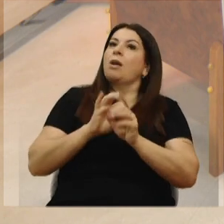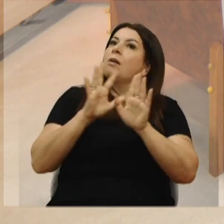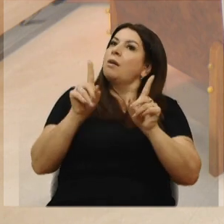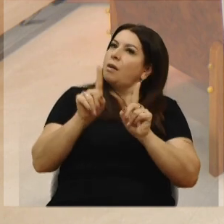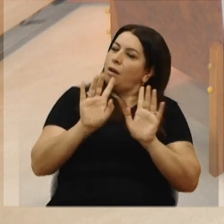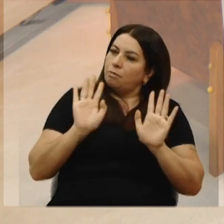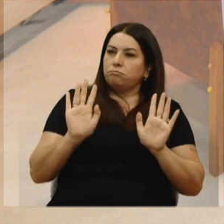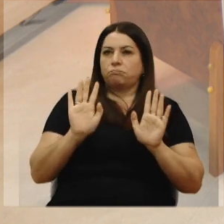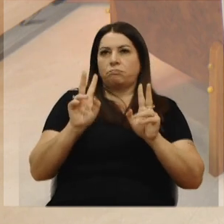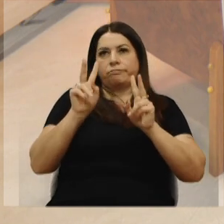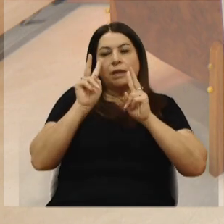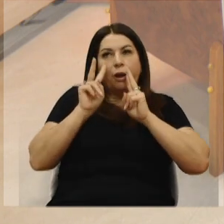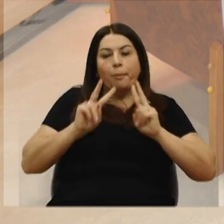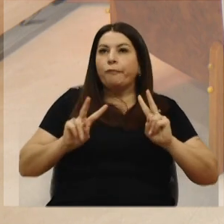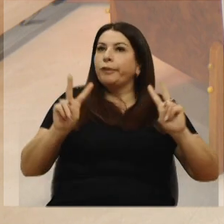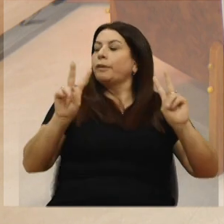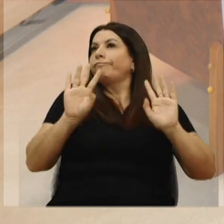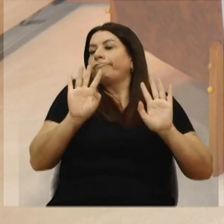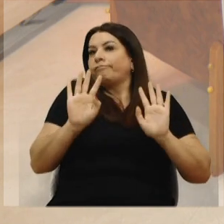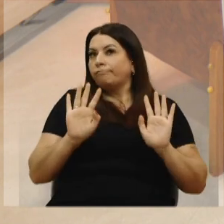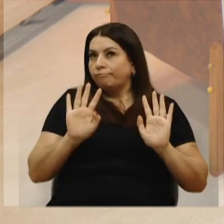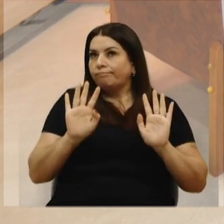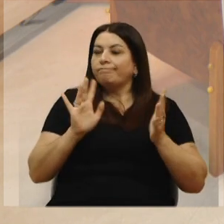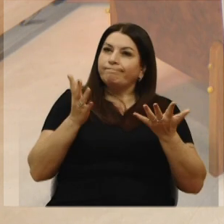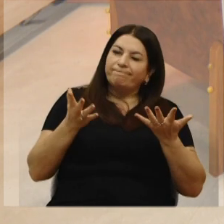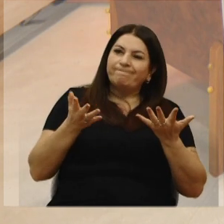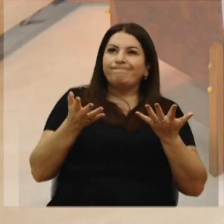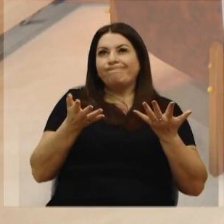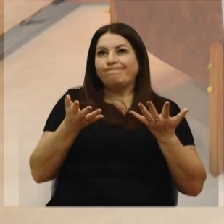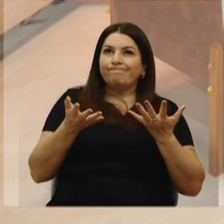cidade. Claro que aí é uma visão